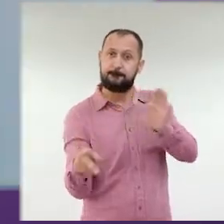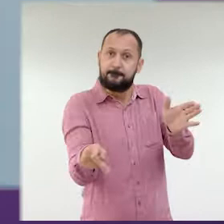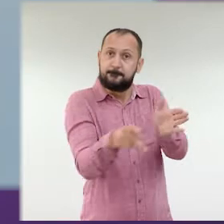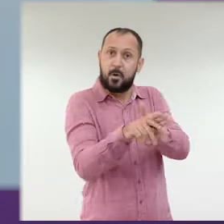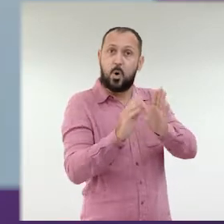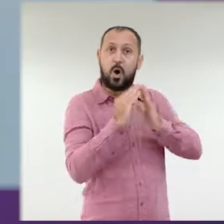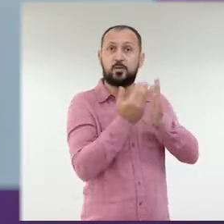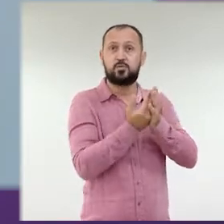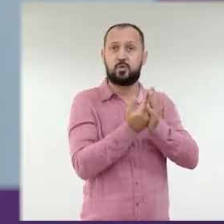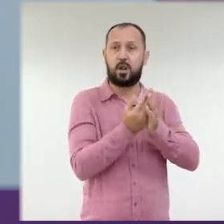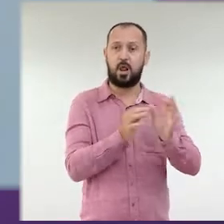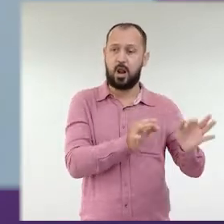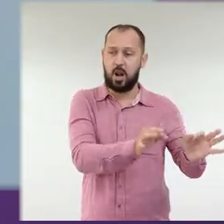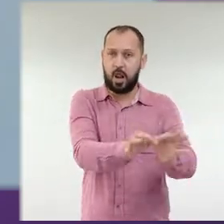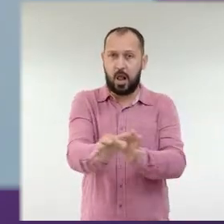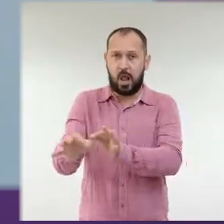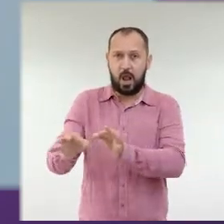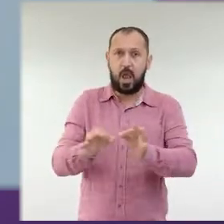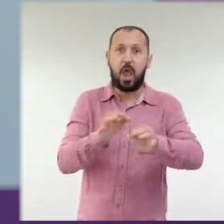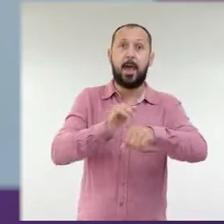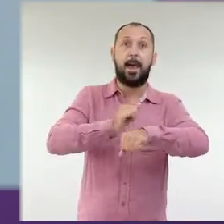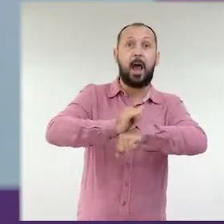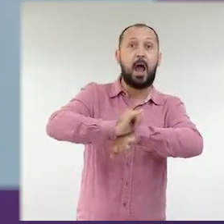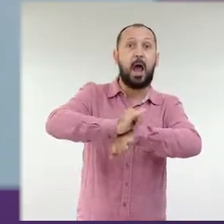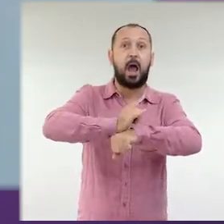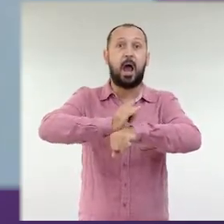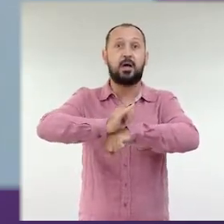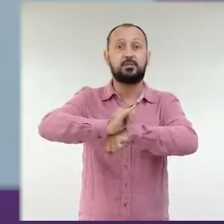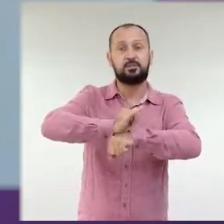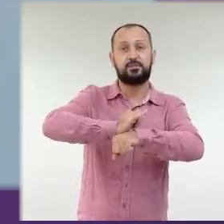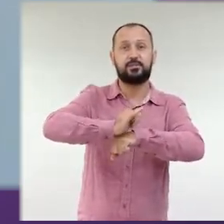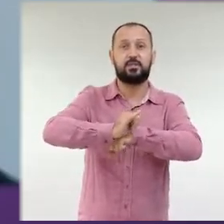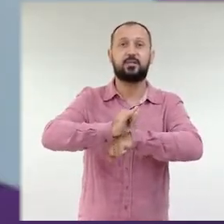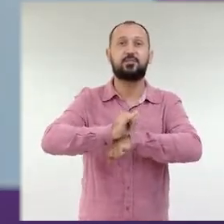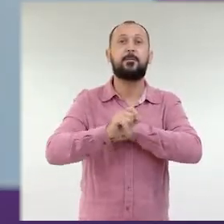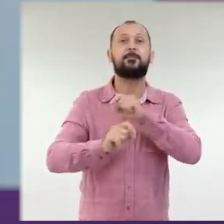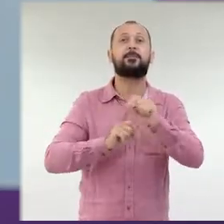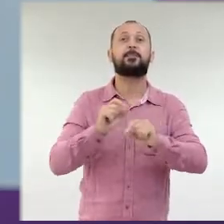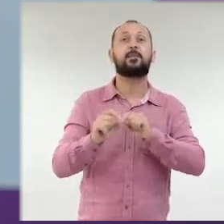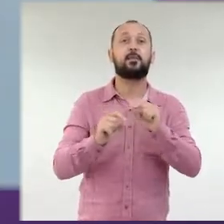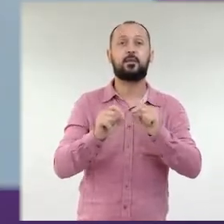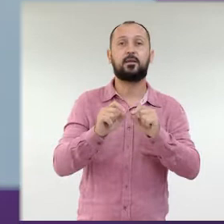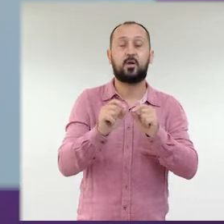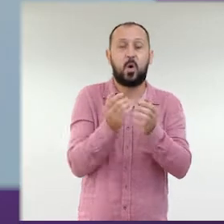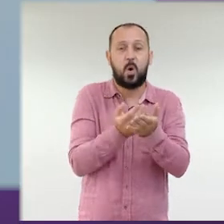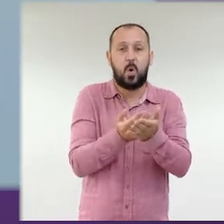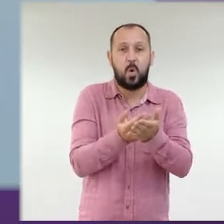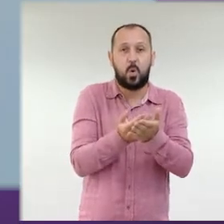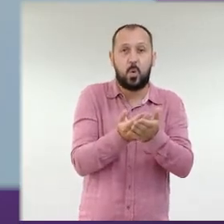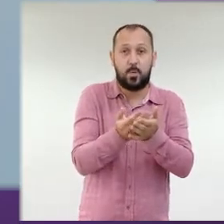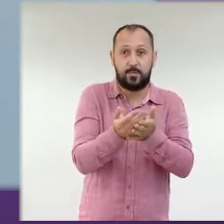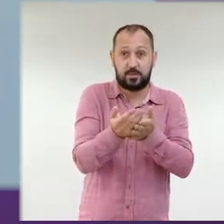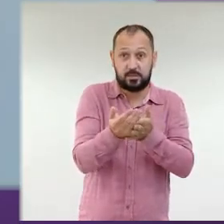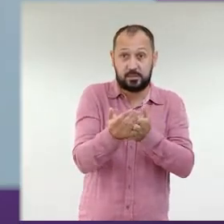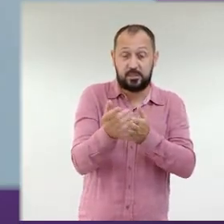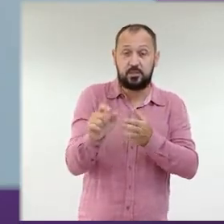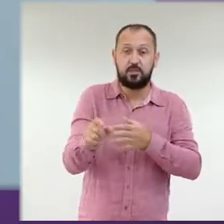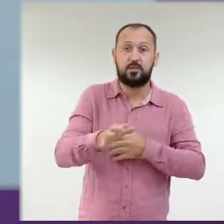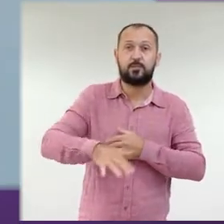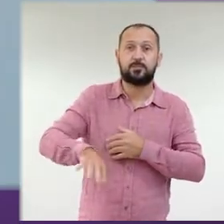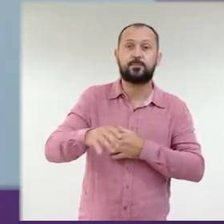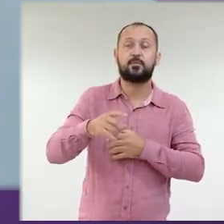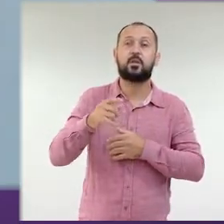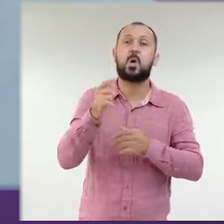escola, traçar estratégias aí que eles, a partir desse repertório, eles